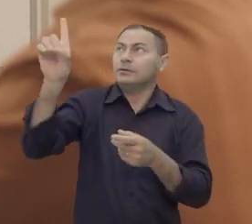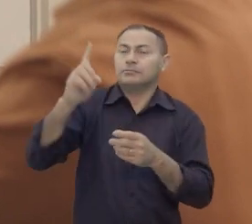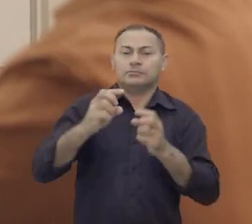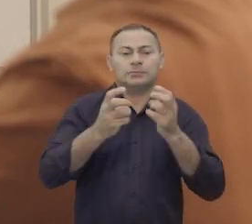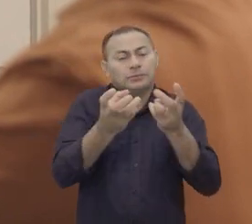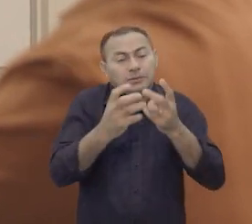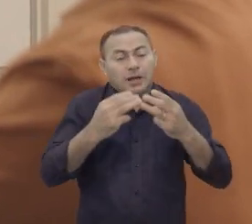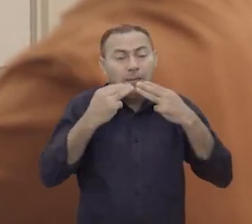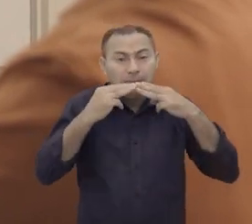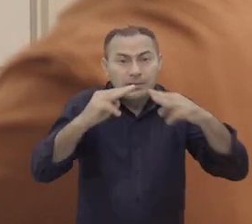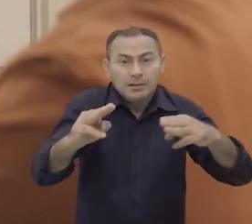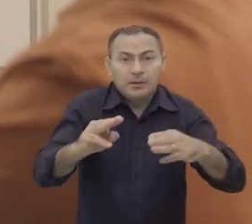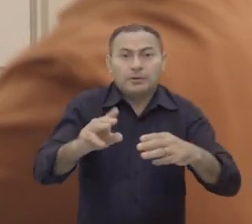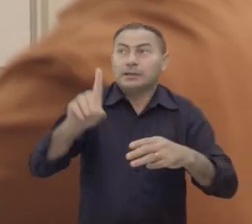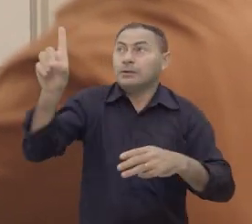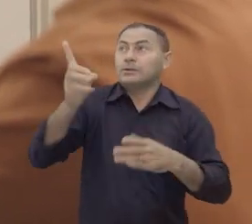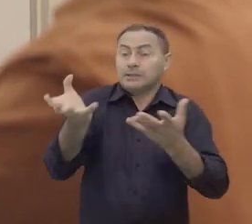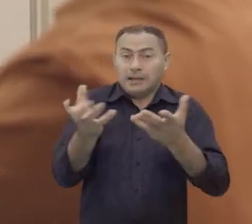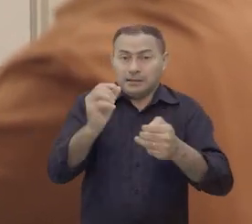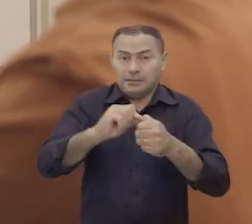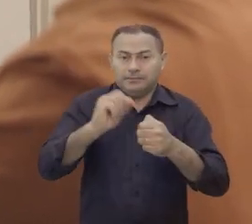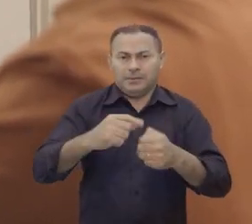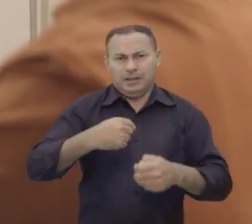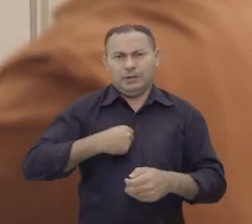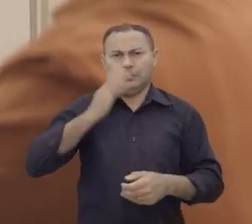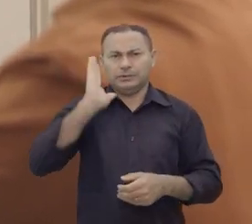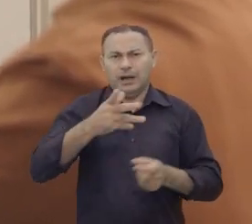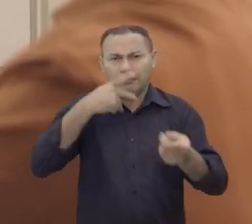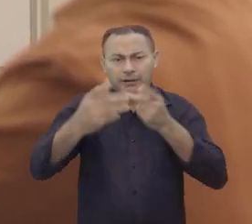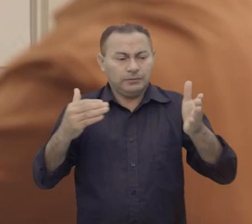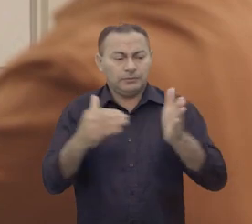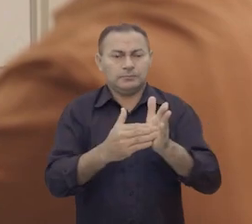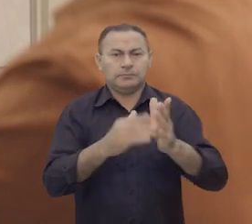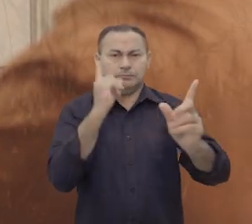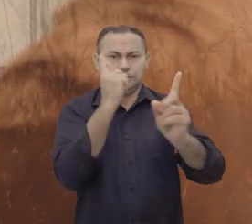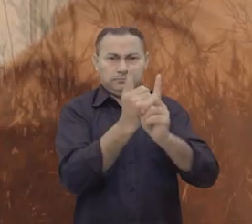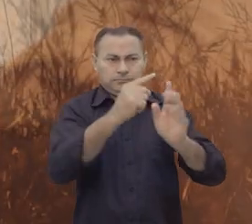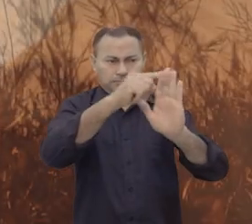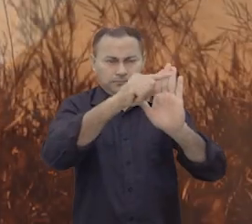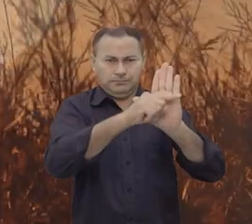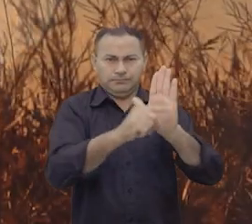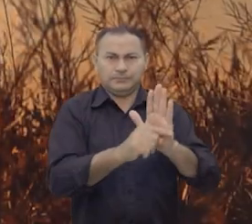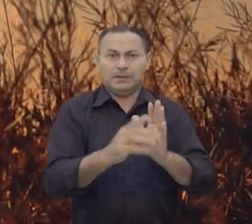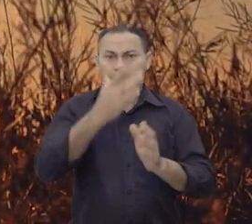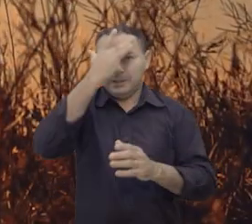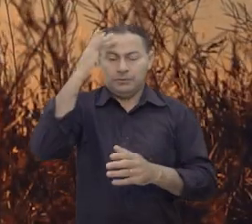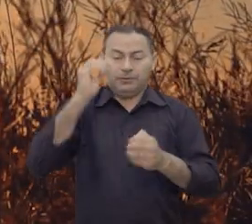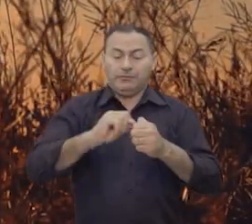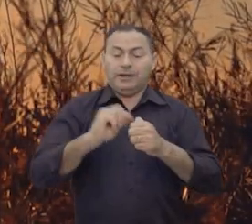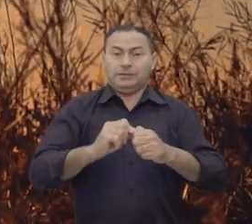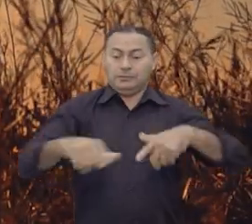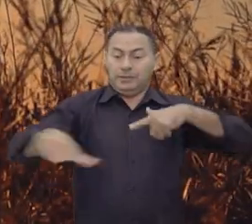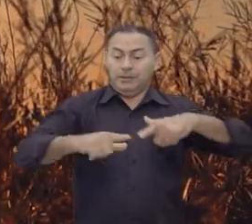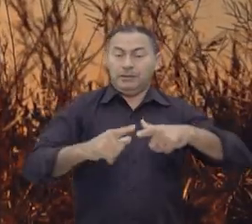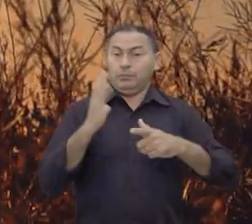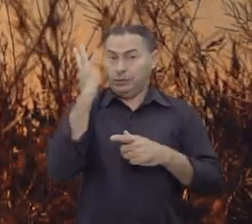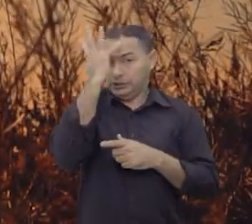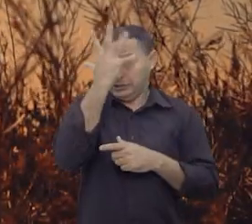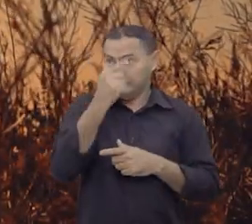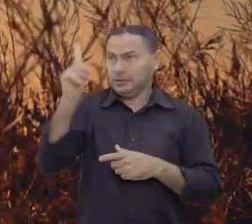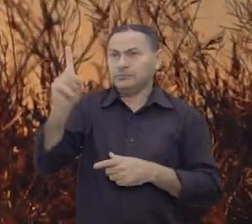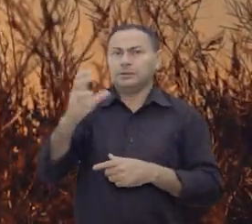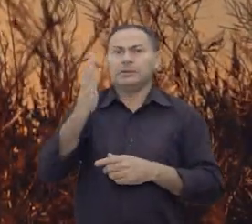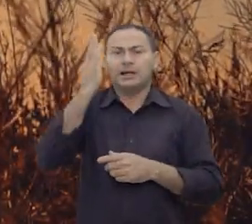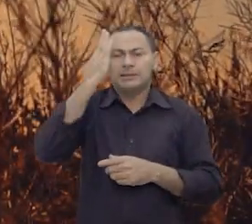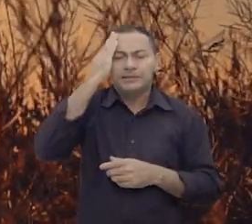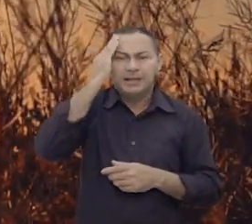respeito à obra que ele quer que seja feita. Eu já disse isso em nosso último programa. As pessoas que fazem grandes obras para Deus, especialmente aqueles